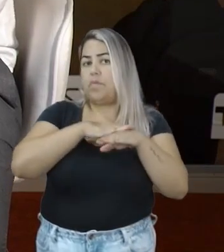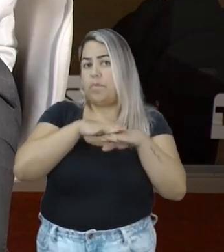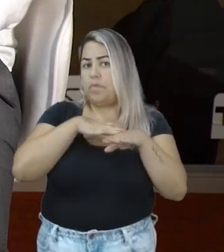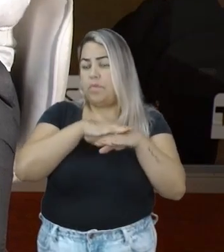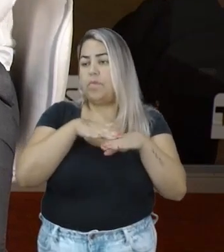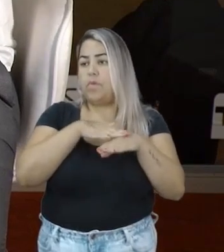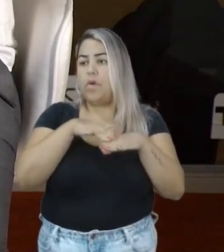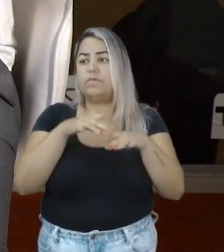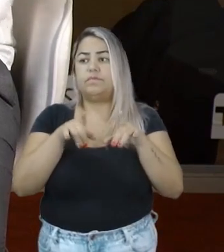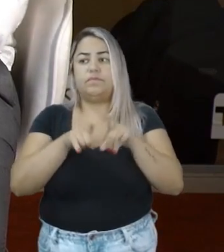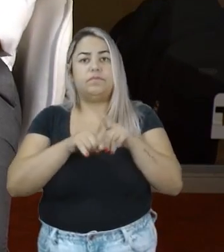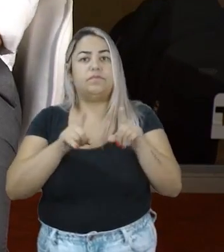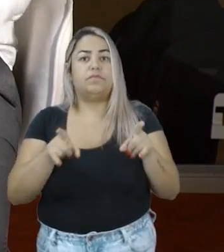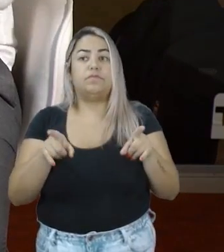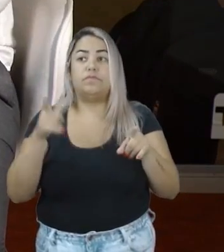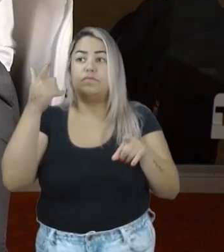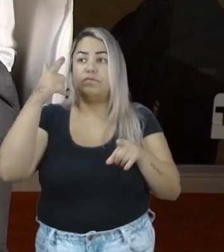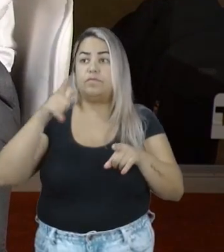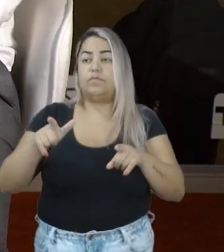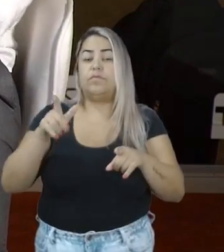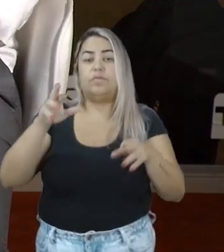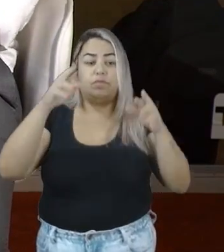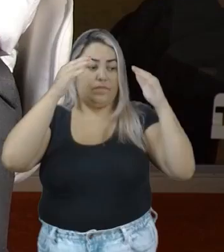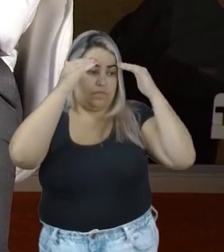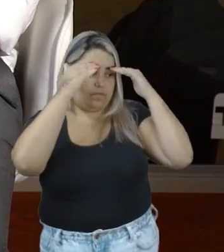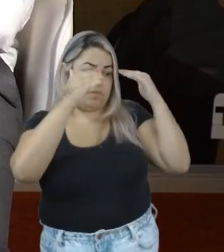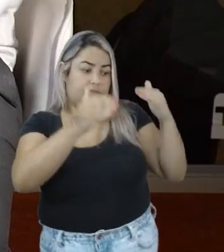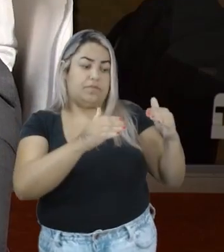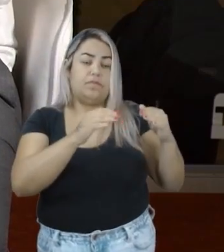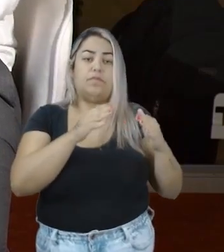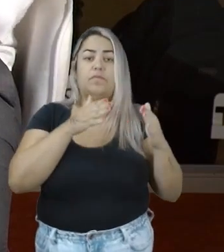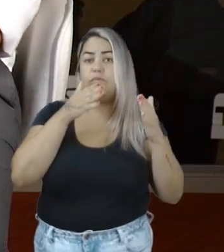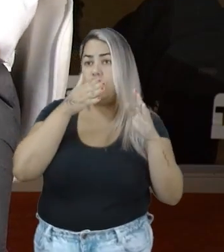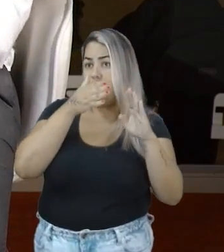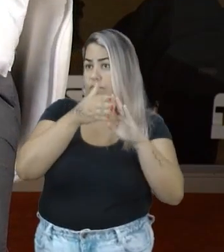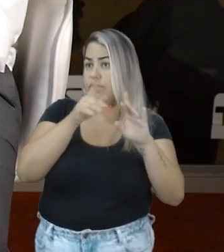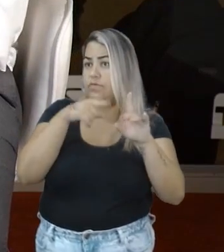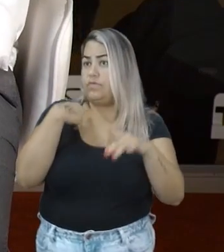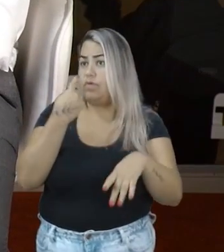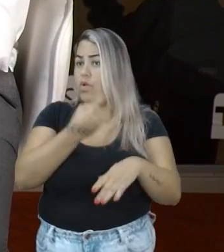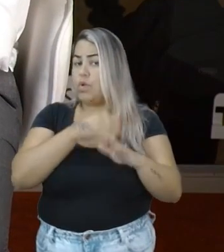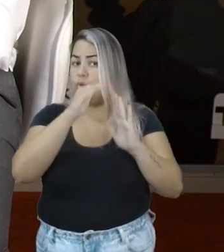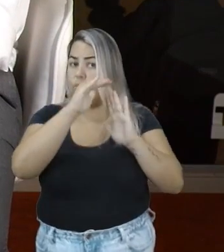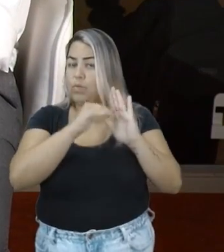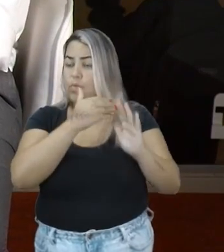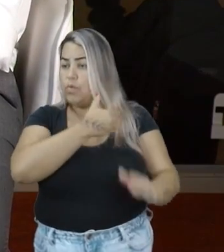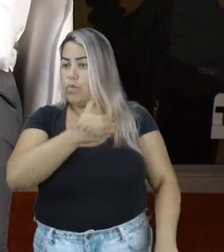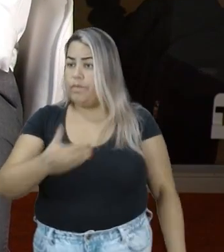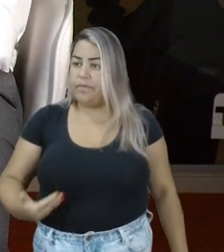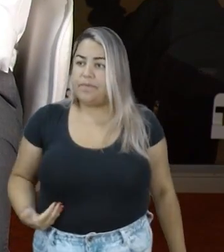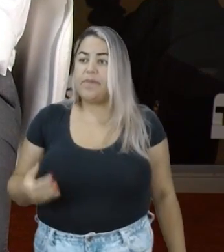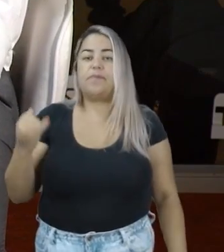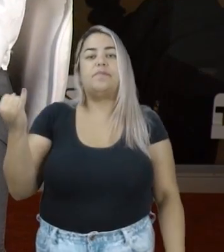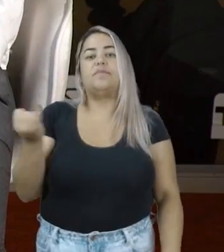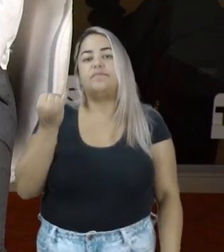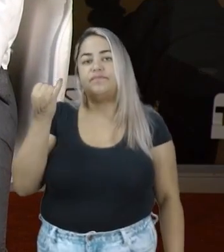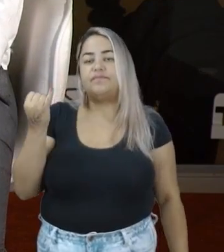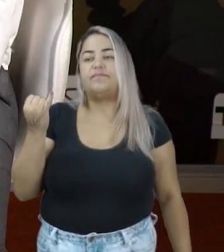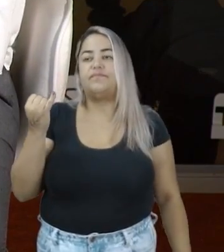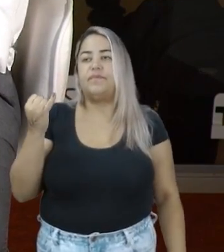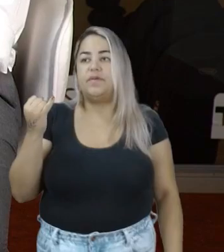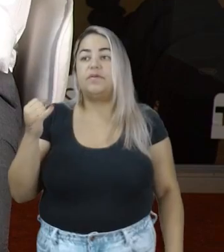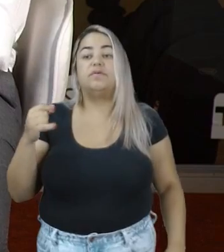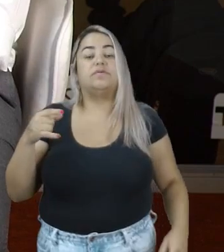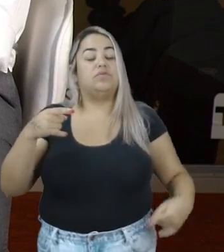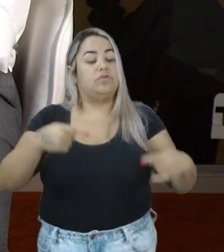bom diálogo com os aliados, respeitando os limites do partido, os limites do nosso programa de governo. Mas é muito importante a gente debater o assunto